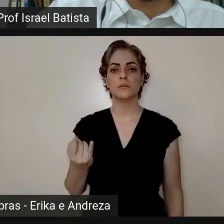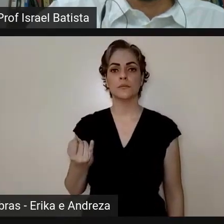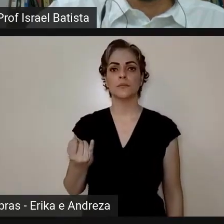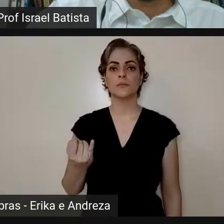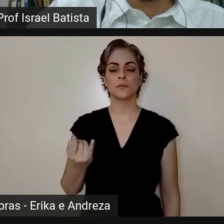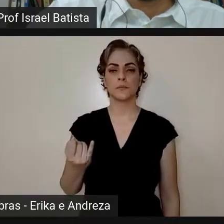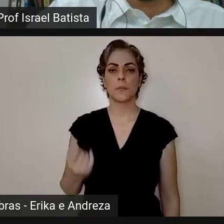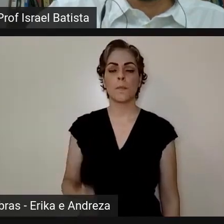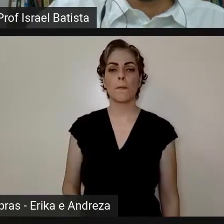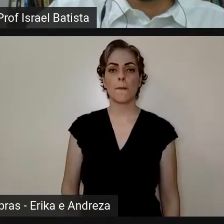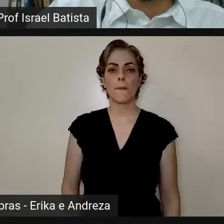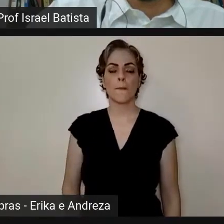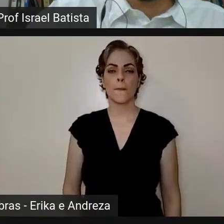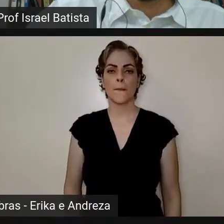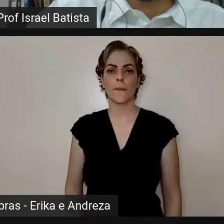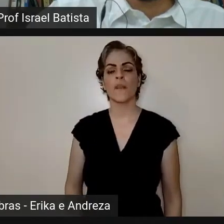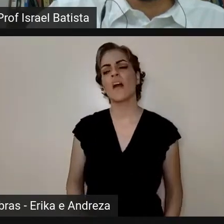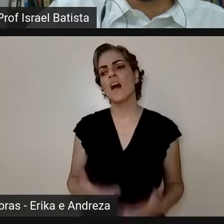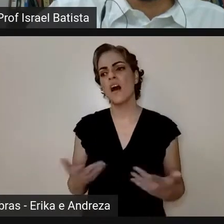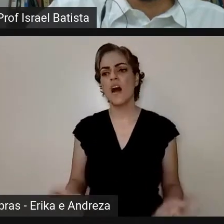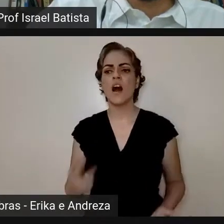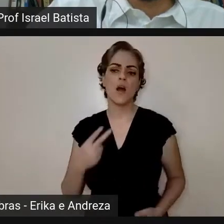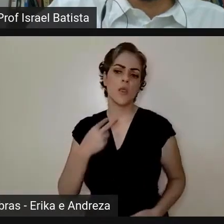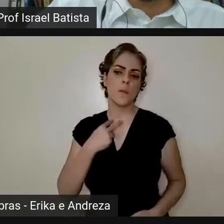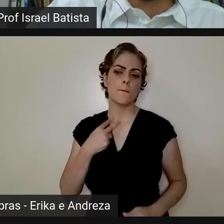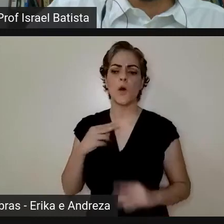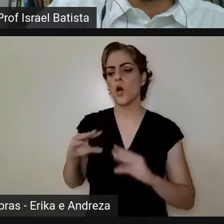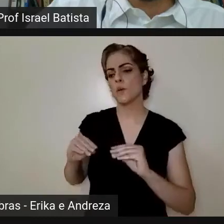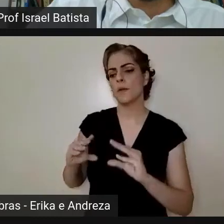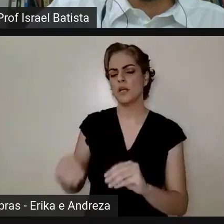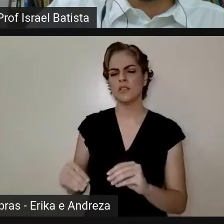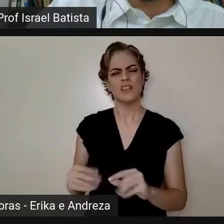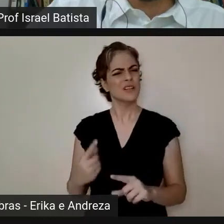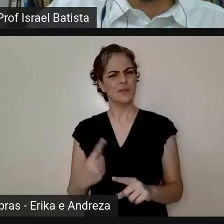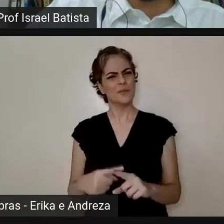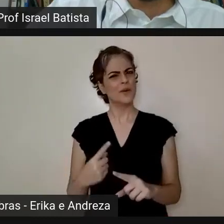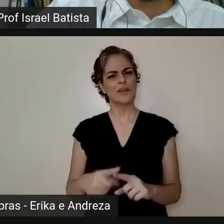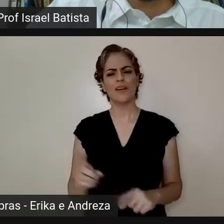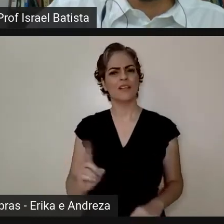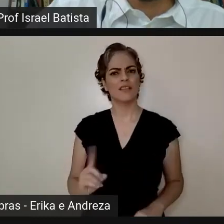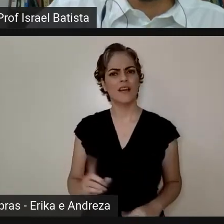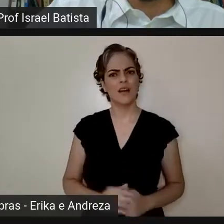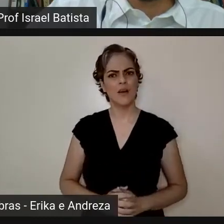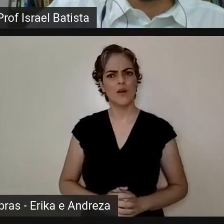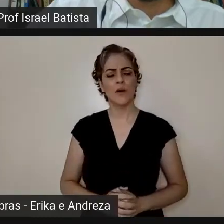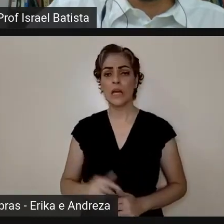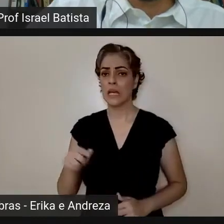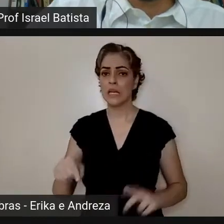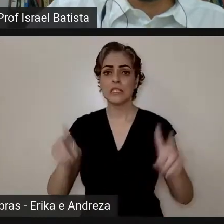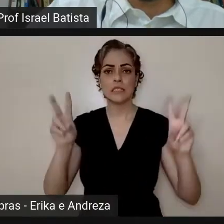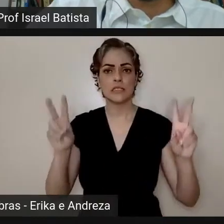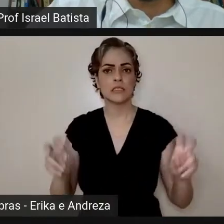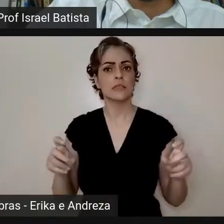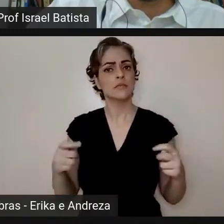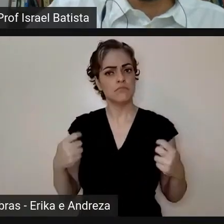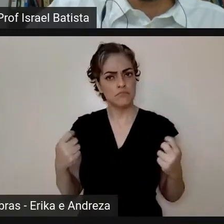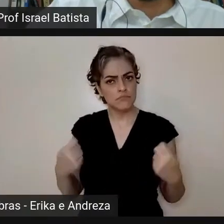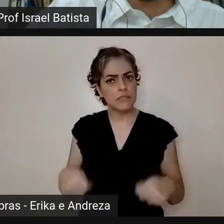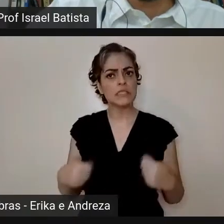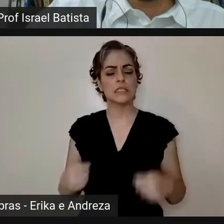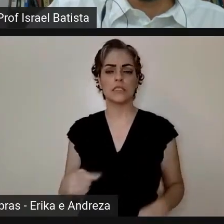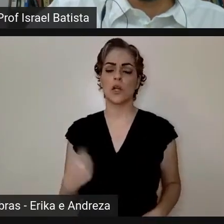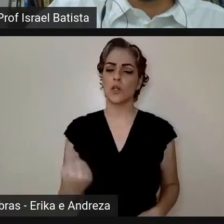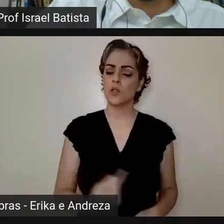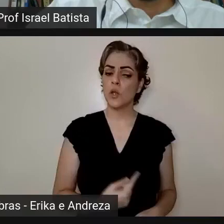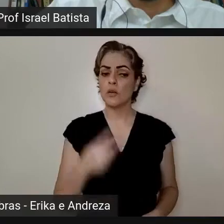muitos aí, que não pode ser tocado. Ora, por que não? Não pode ser tocado? Por que nós não podemos colocar esse assunto na mesa e discutir se as regras da estabilidade hoje